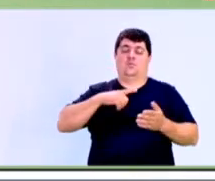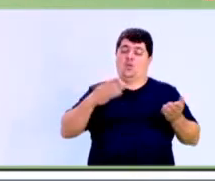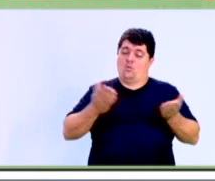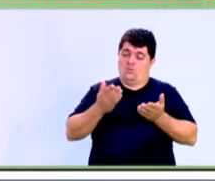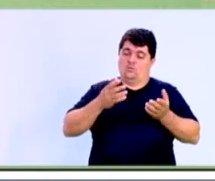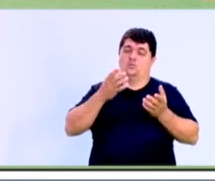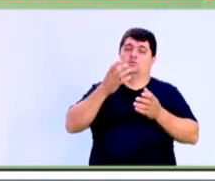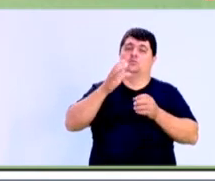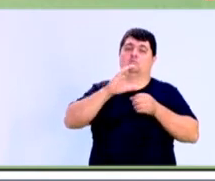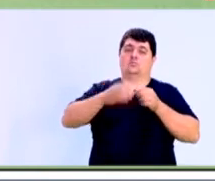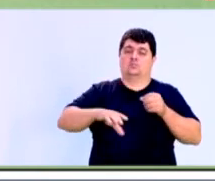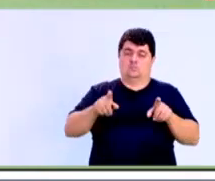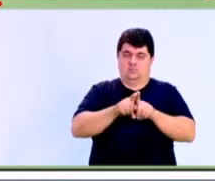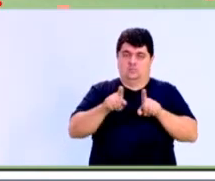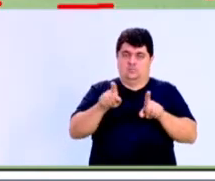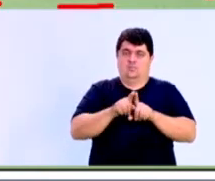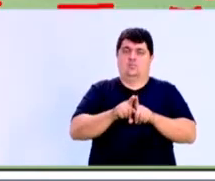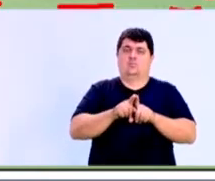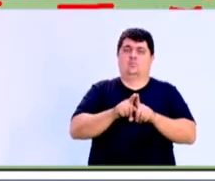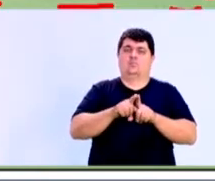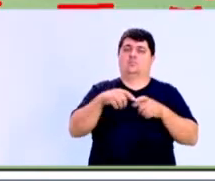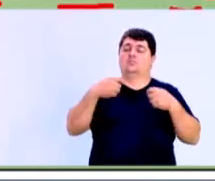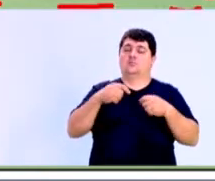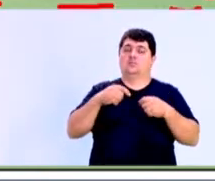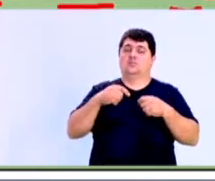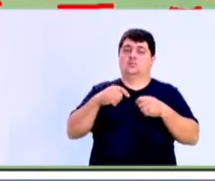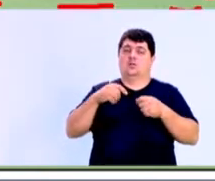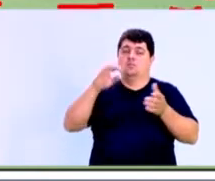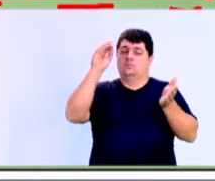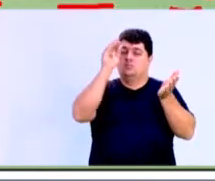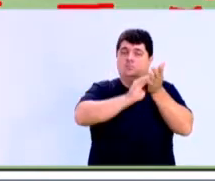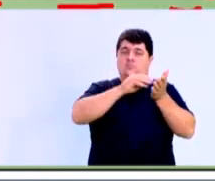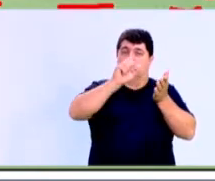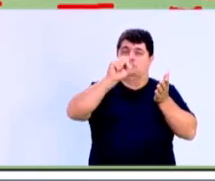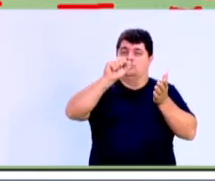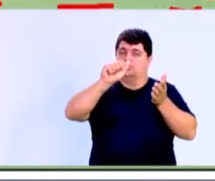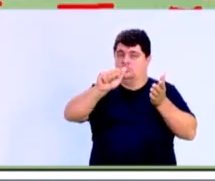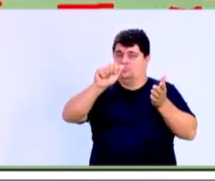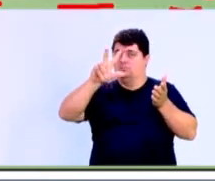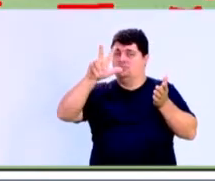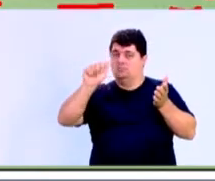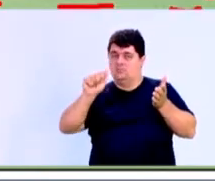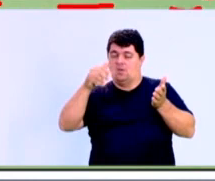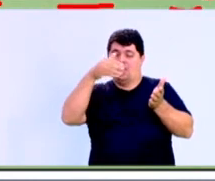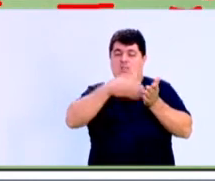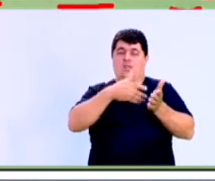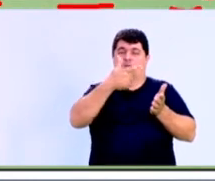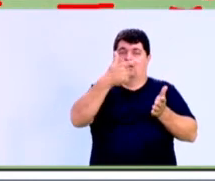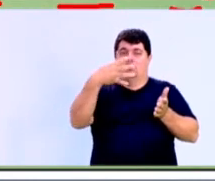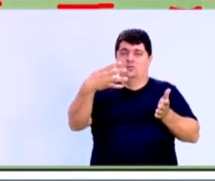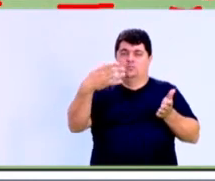aula de hoje, tá? Atividade. Deverá ser entregue até o dia